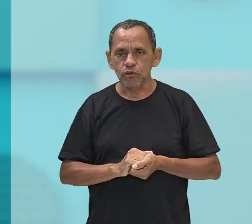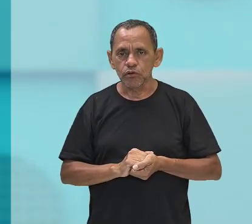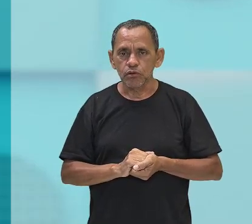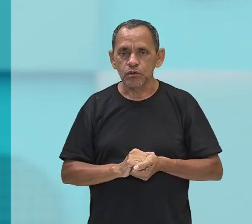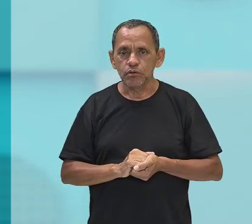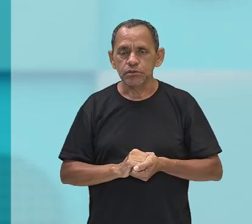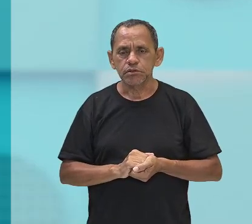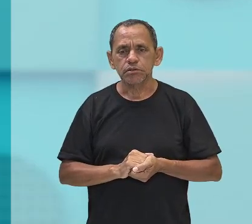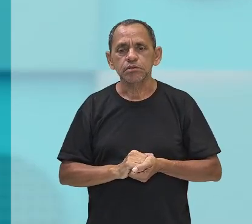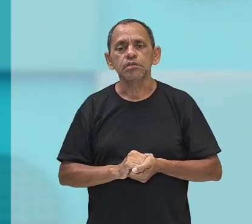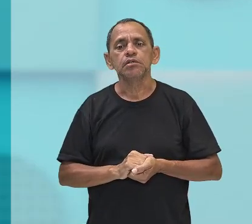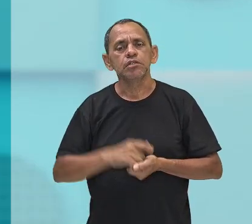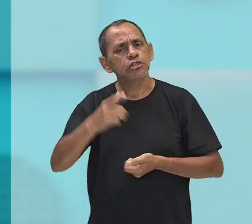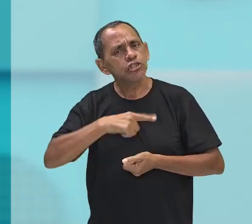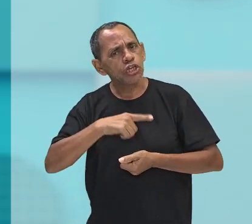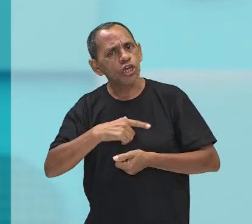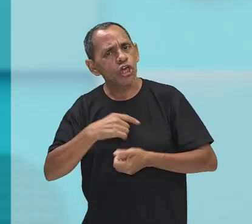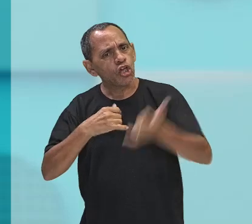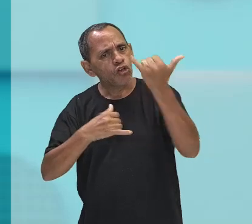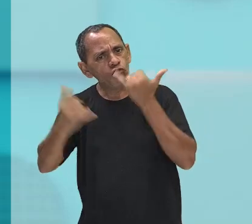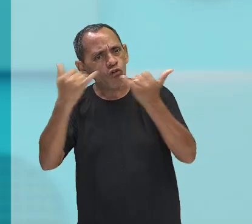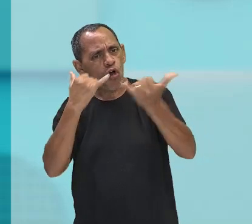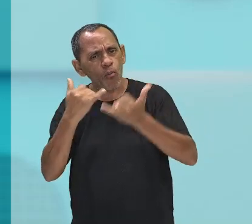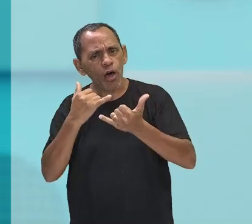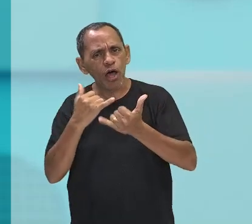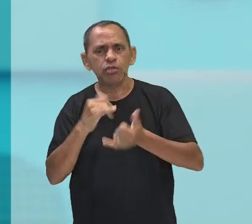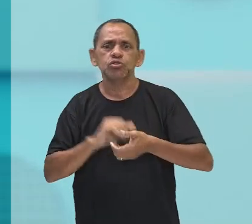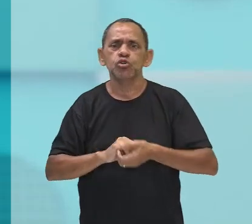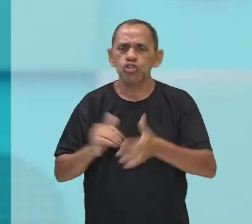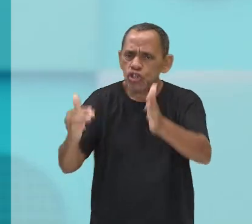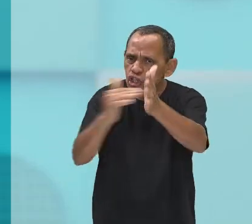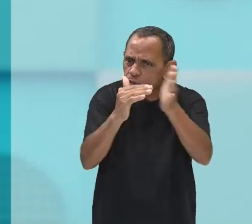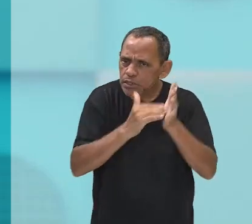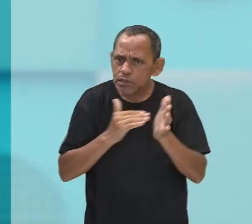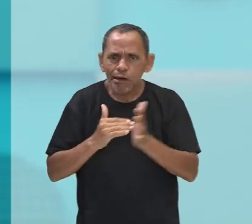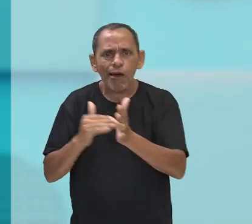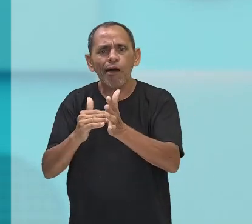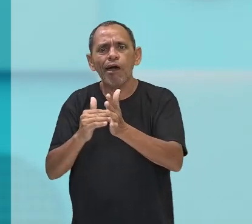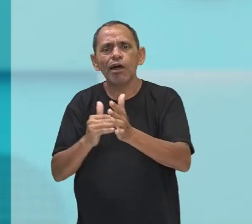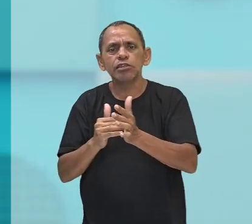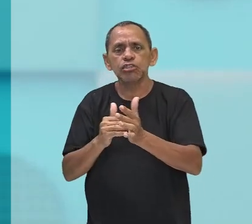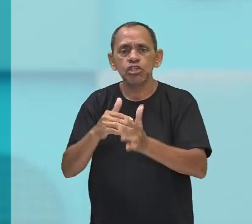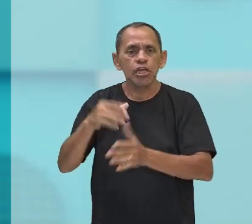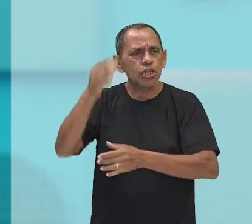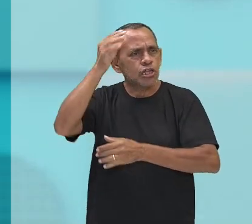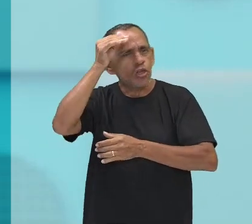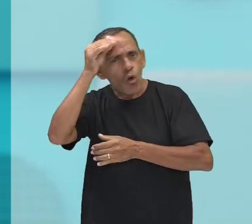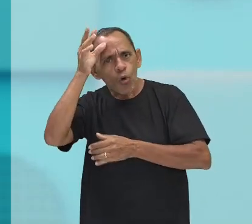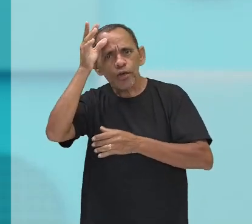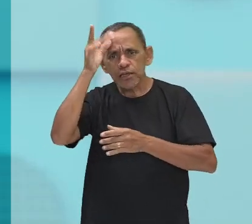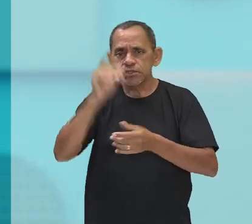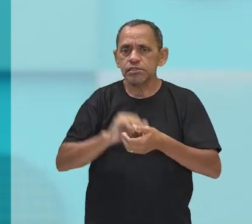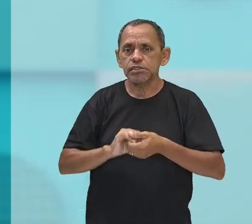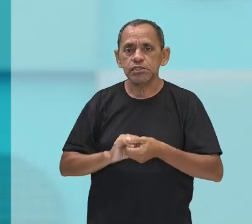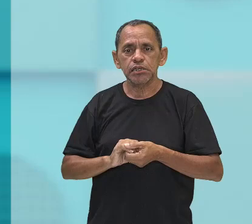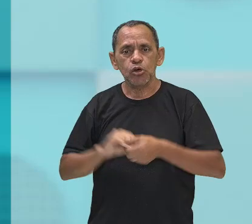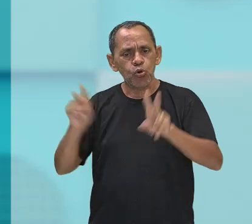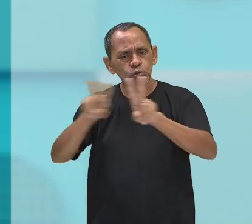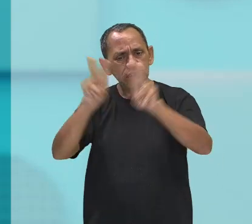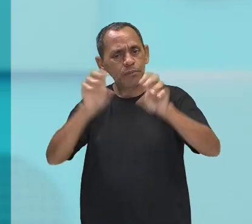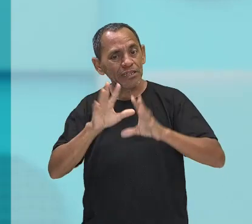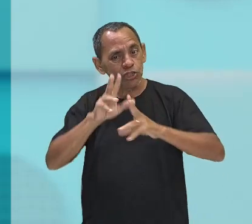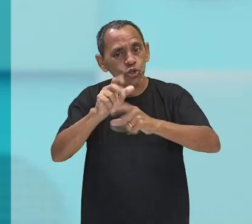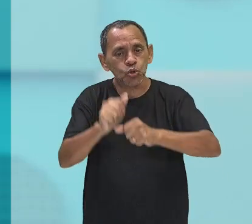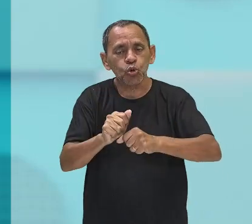O posicionamento crítico é justamente isso, né? É nesse sentido. Você tem uma opinião